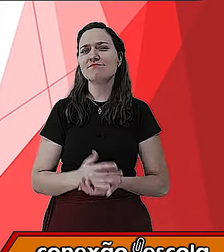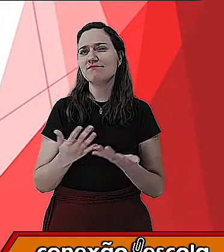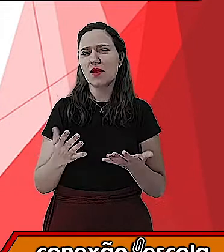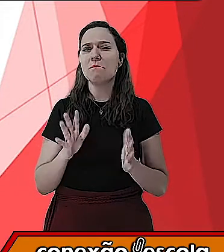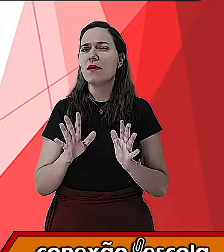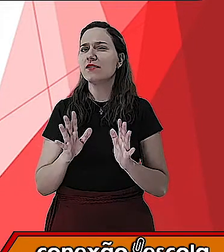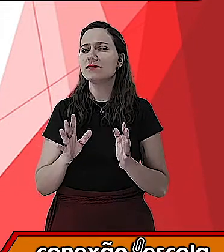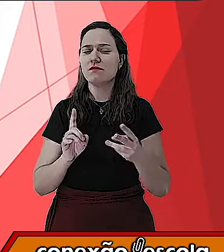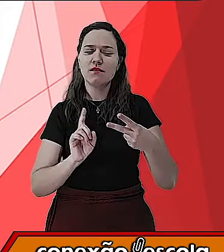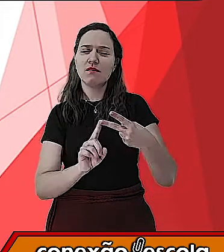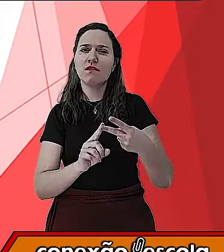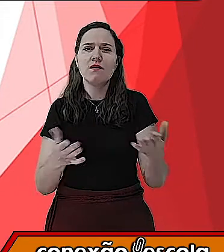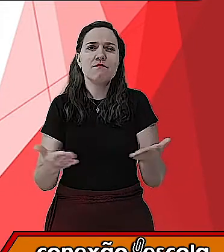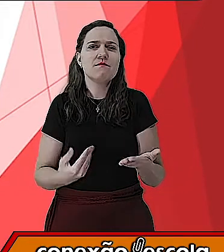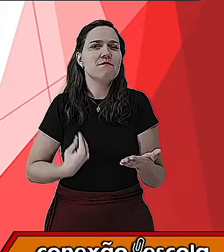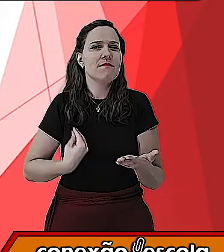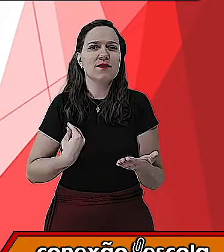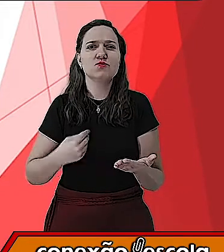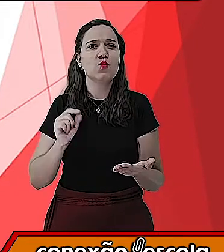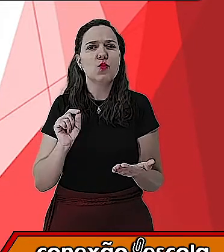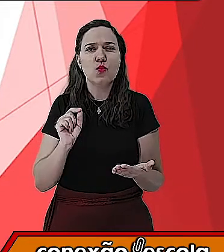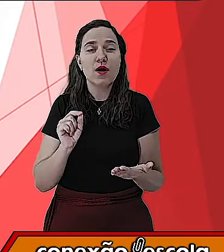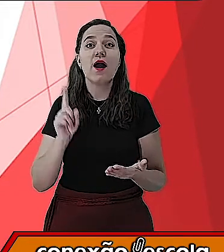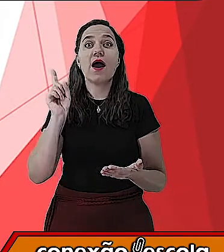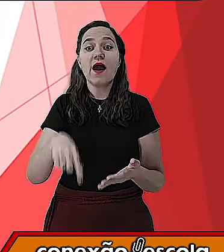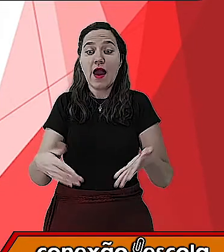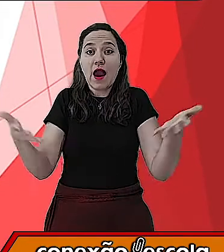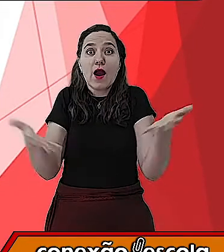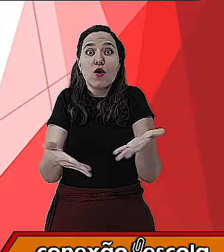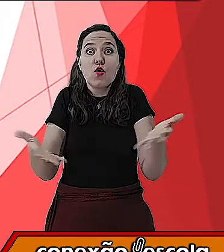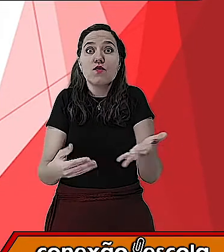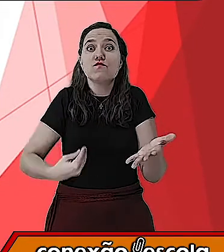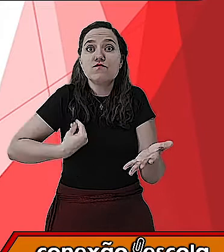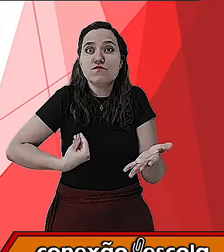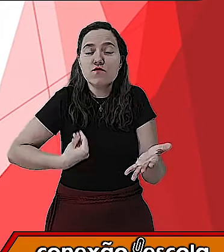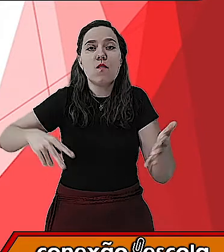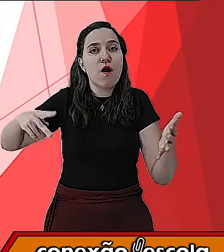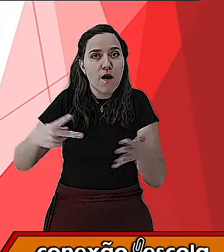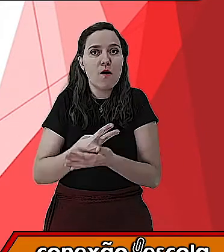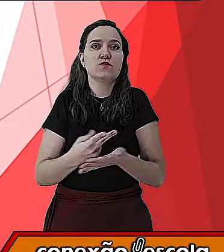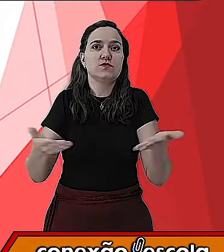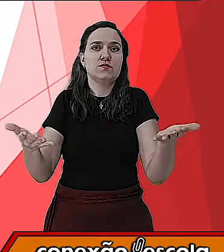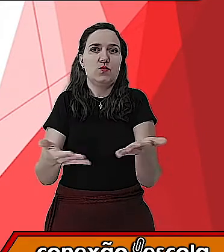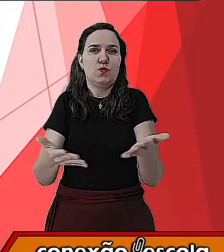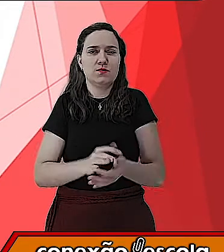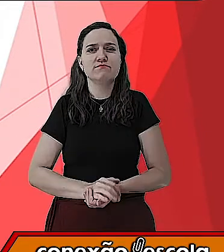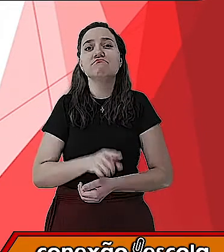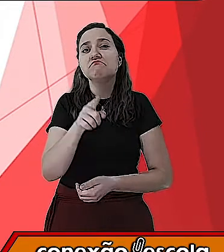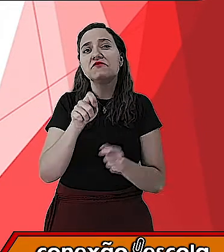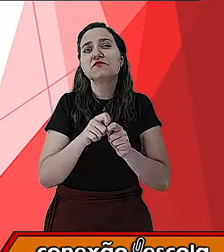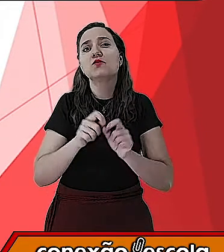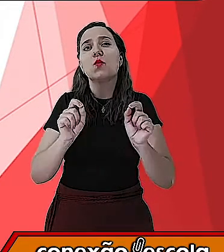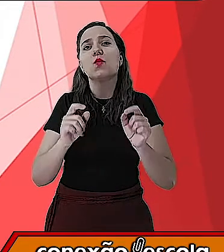o que é presente? Presente está acontecendo agora. O que que você está